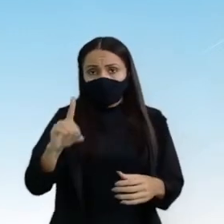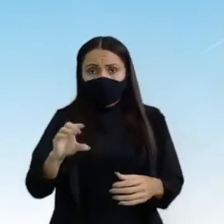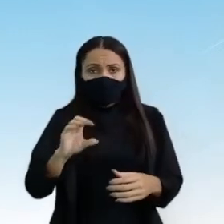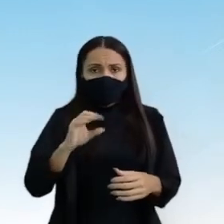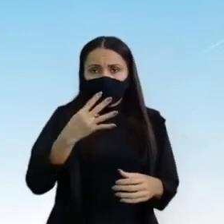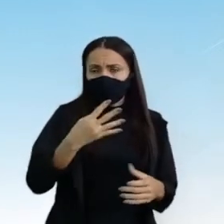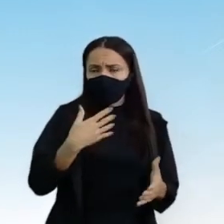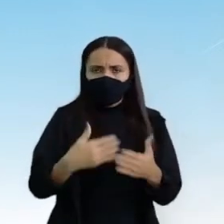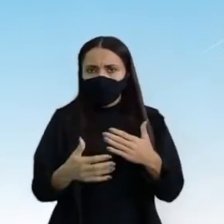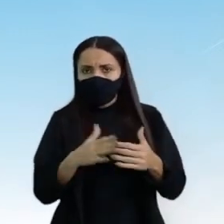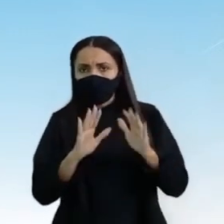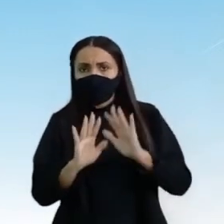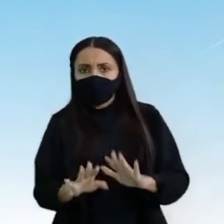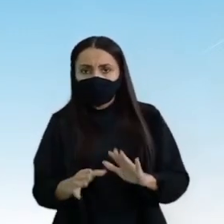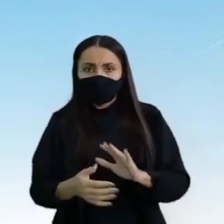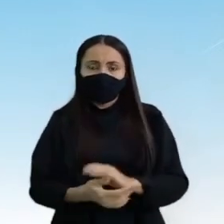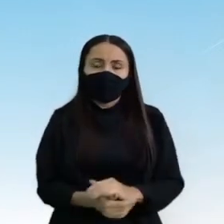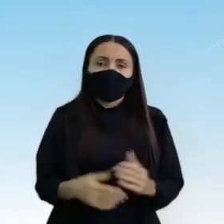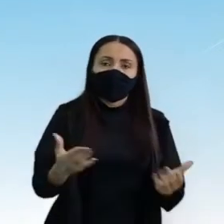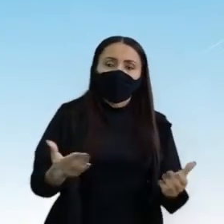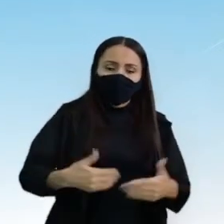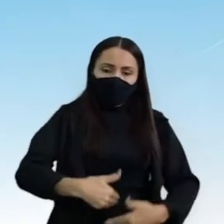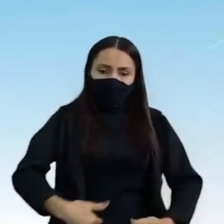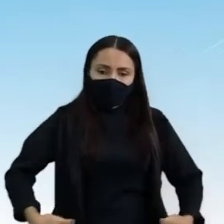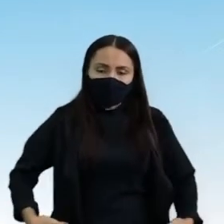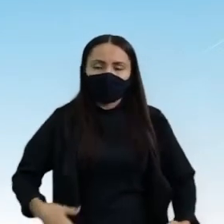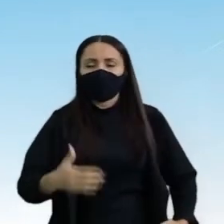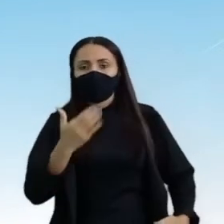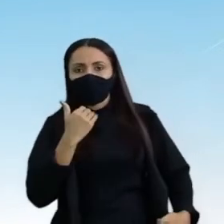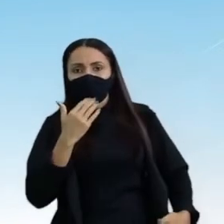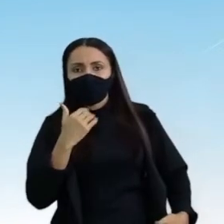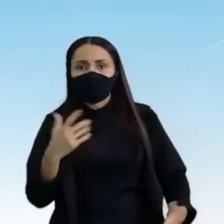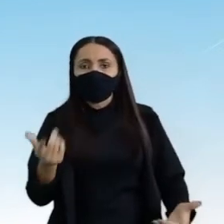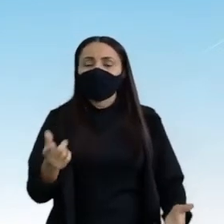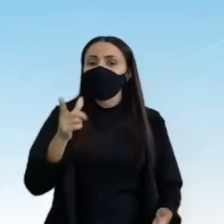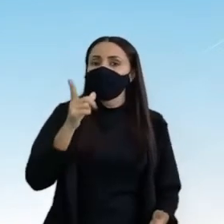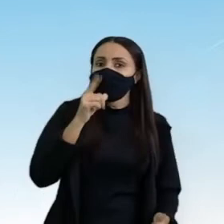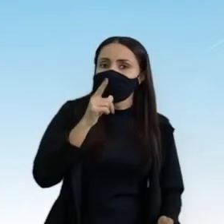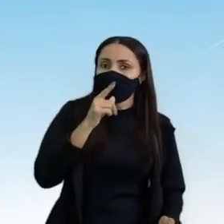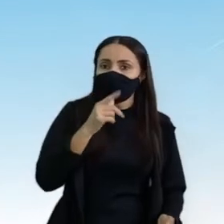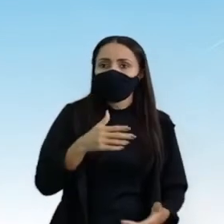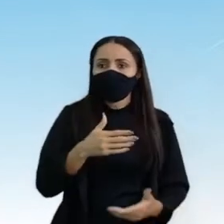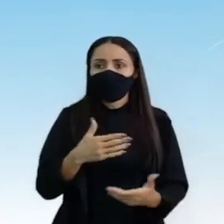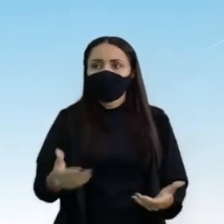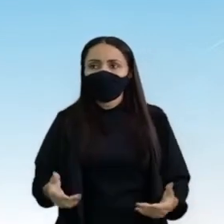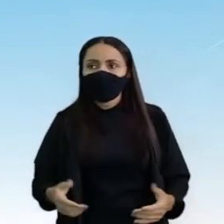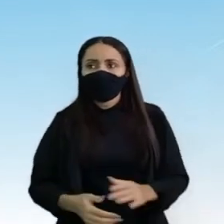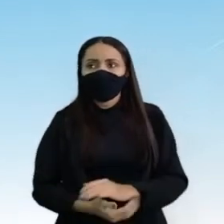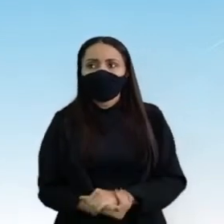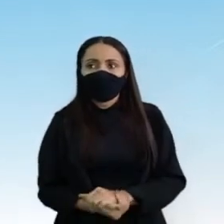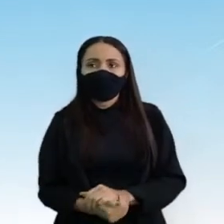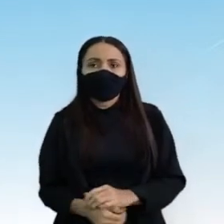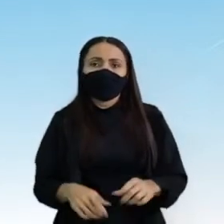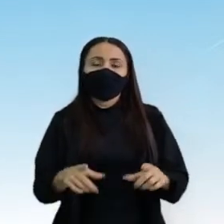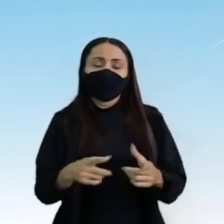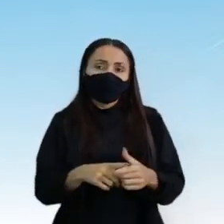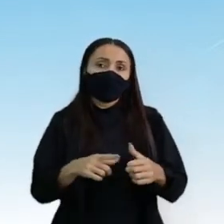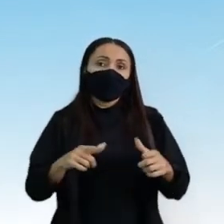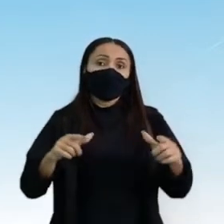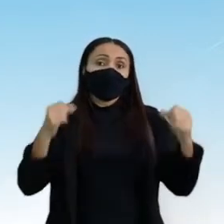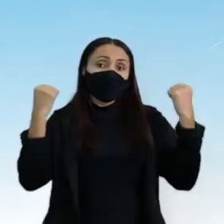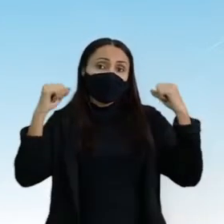tem a alimentação para saciar a tua fome, como você tem a água para saciar a tua sede, a atividade física